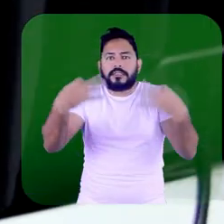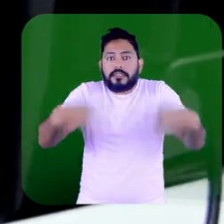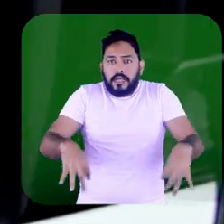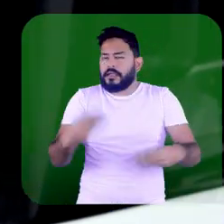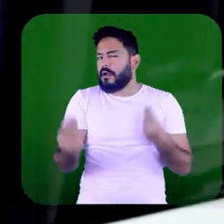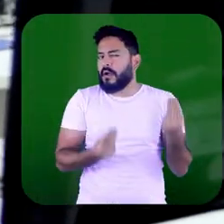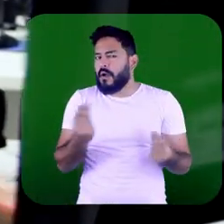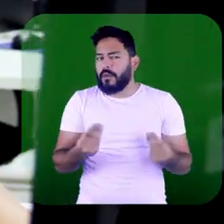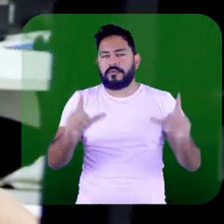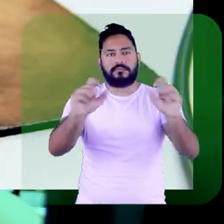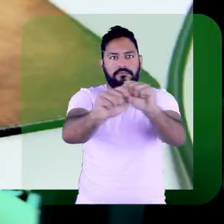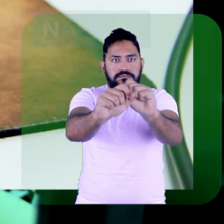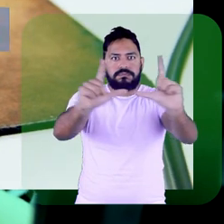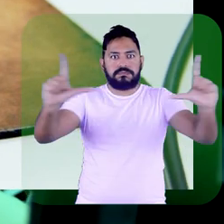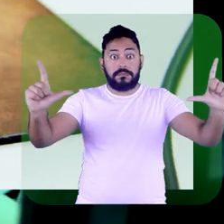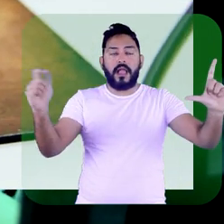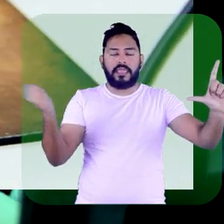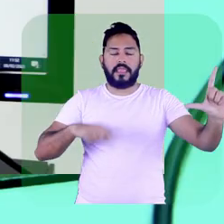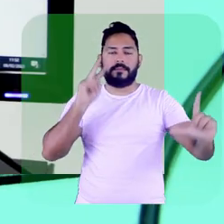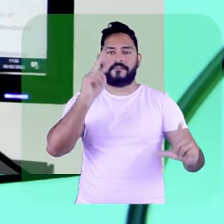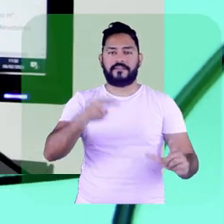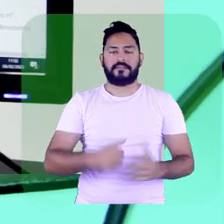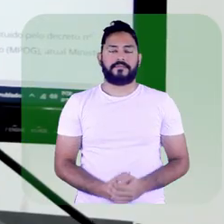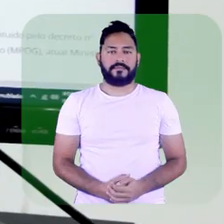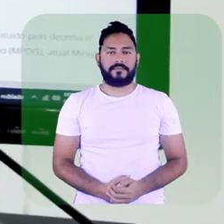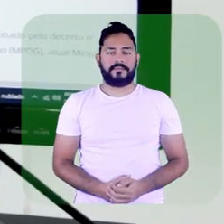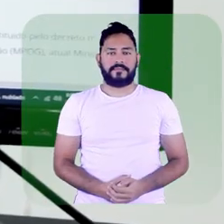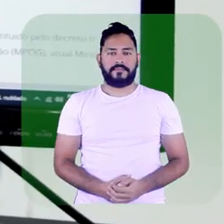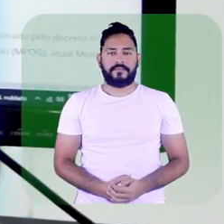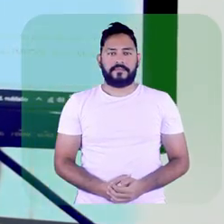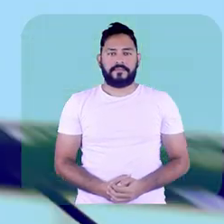melhor. Ao invés disso, dê um zoom na tela.